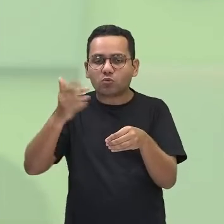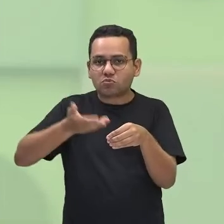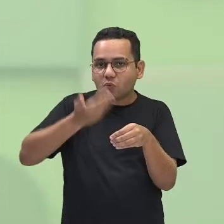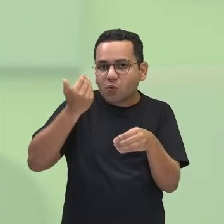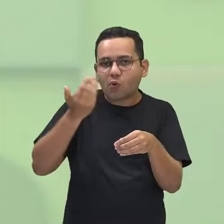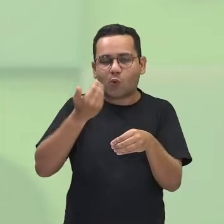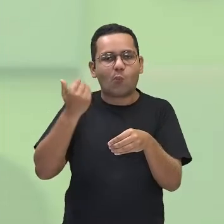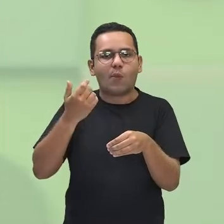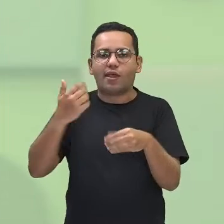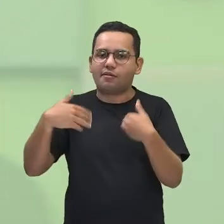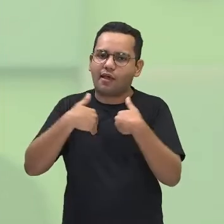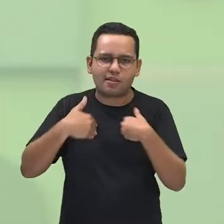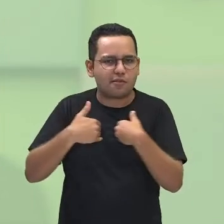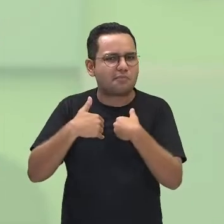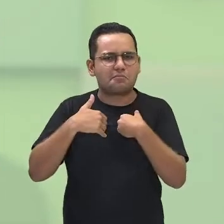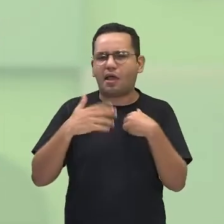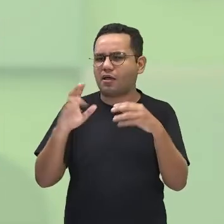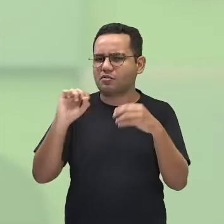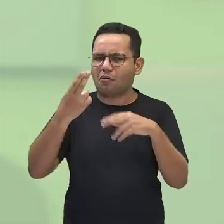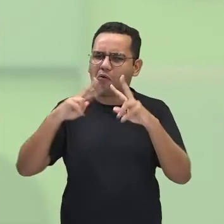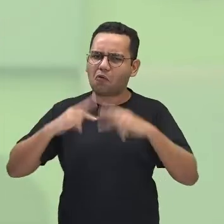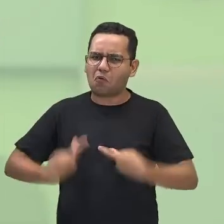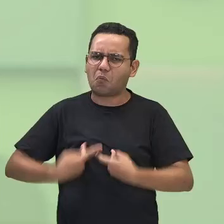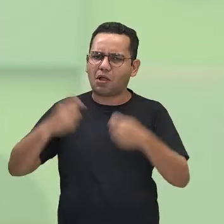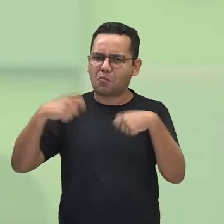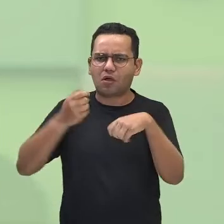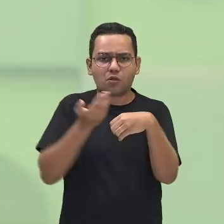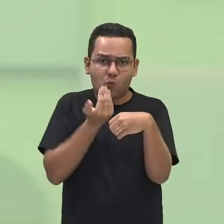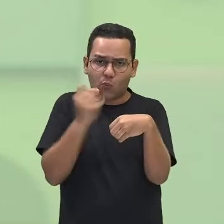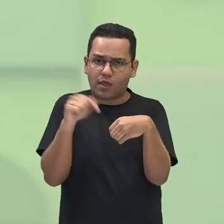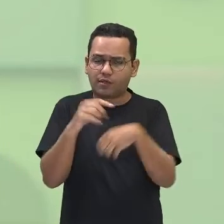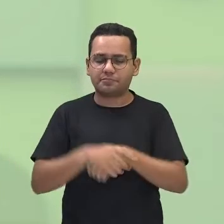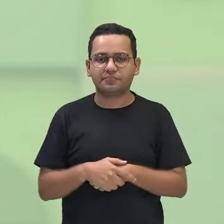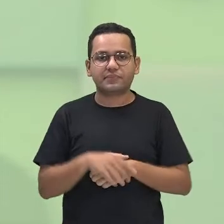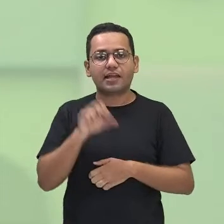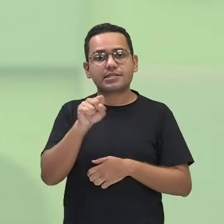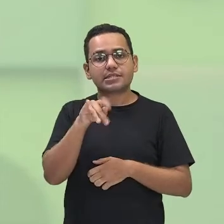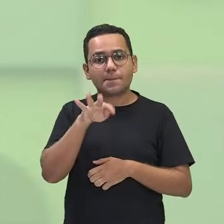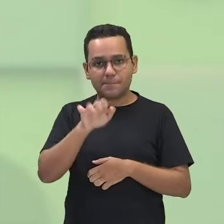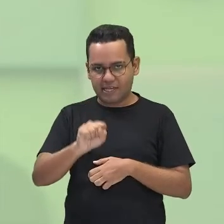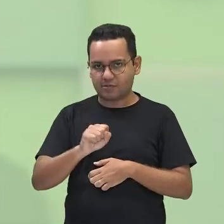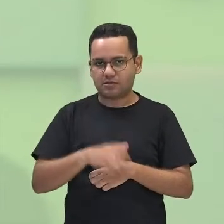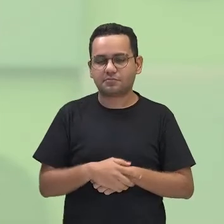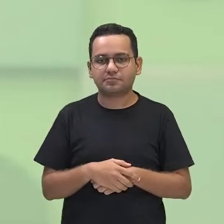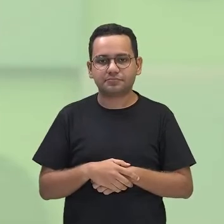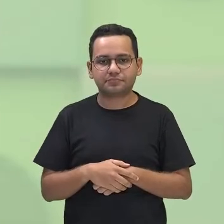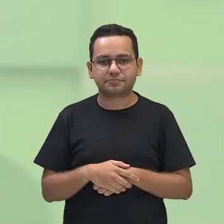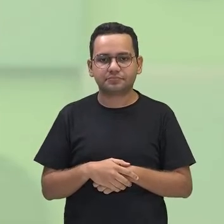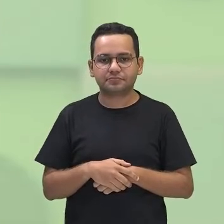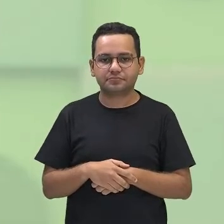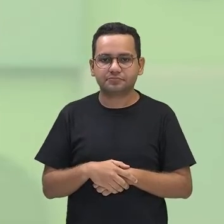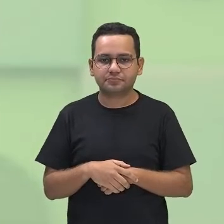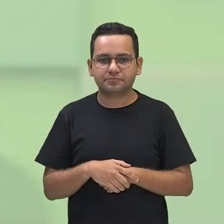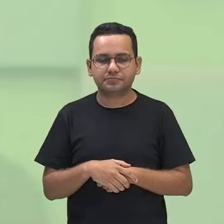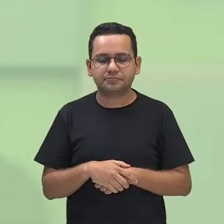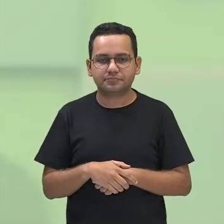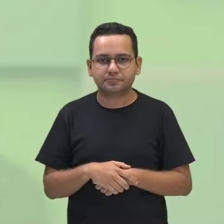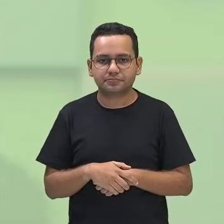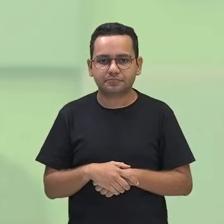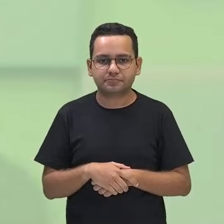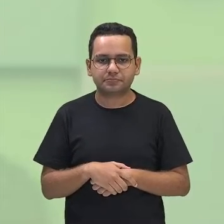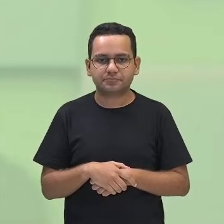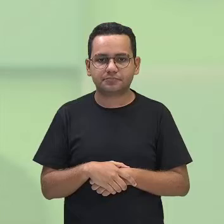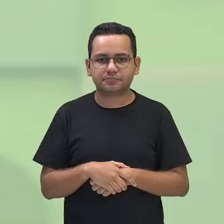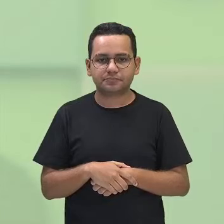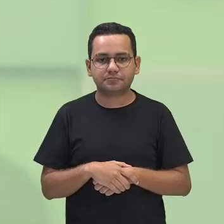seres humanos. Tá? Vamos continuar aí estudando sobre as plantas e nós vamos ver agora um outro grupo